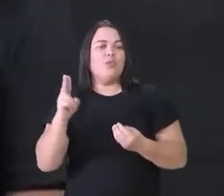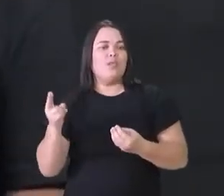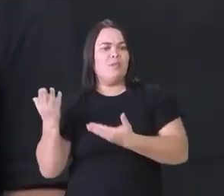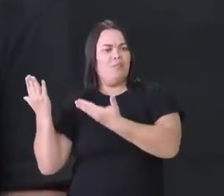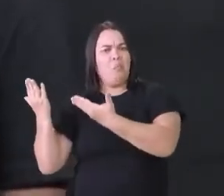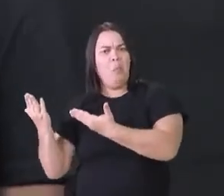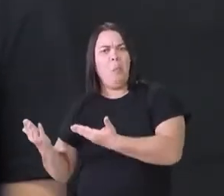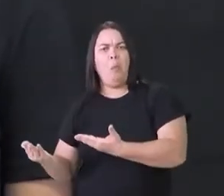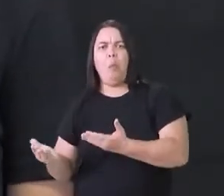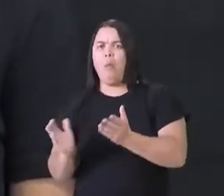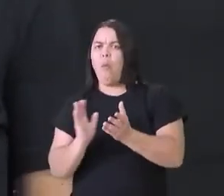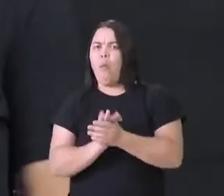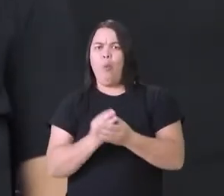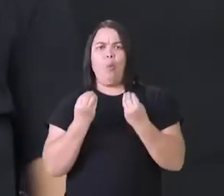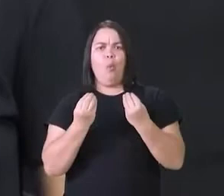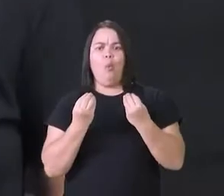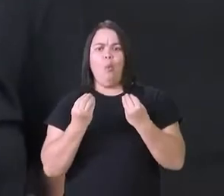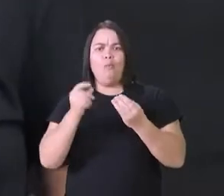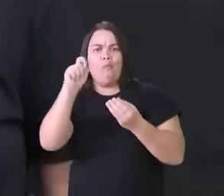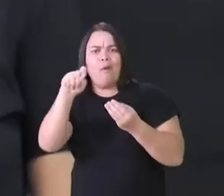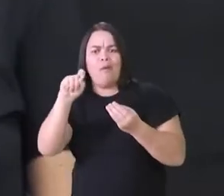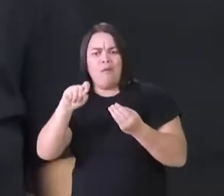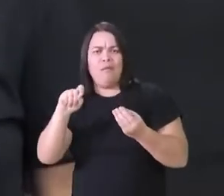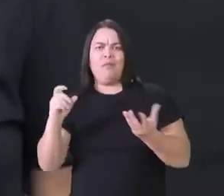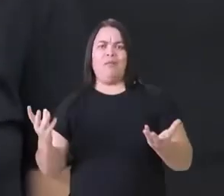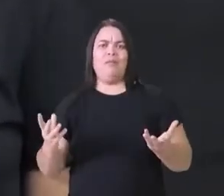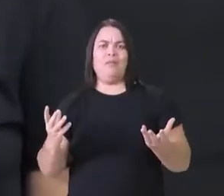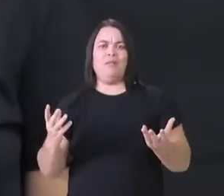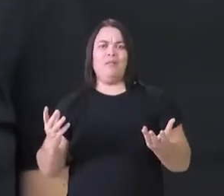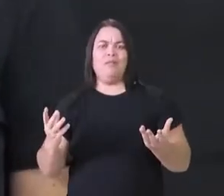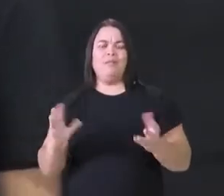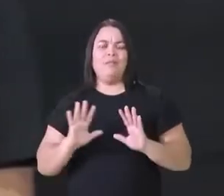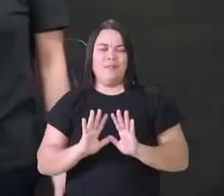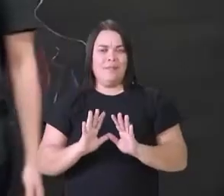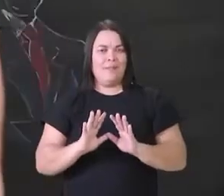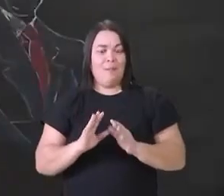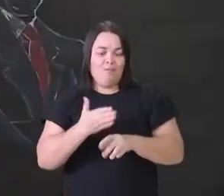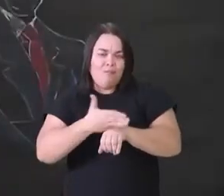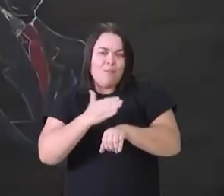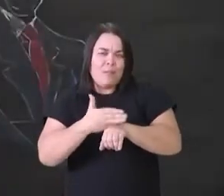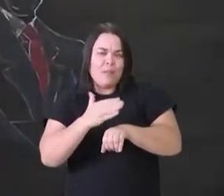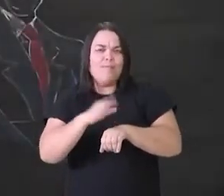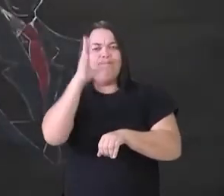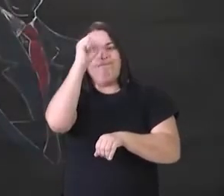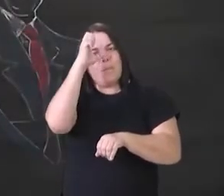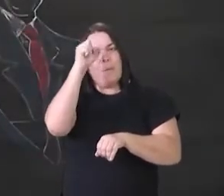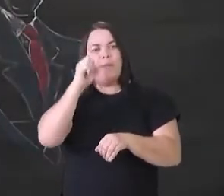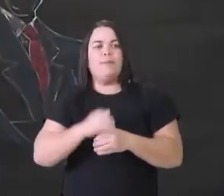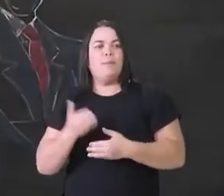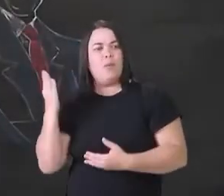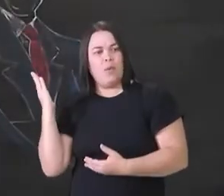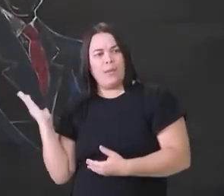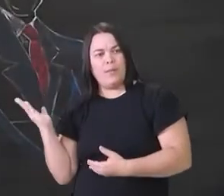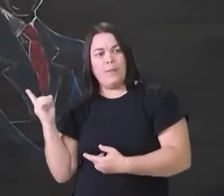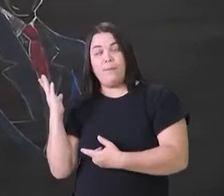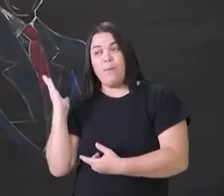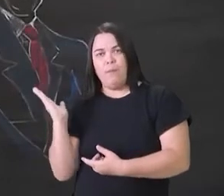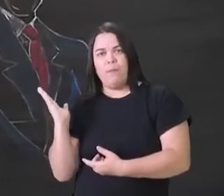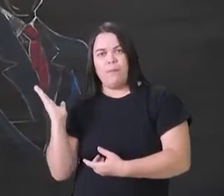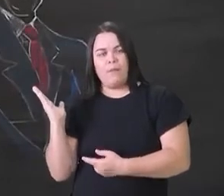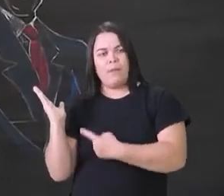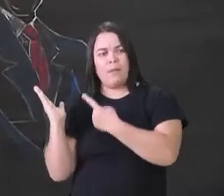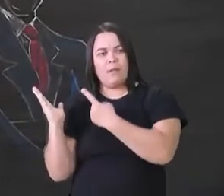covardia, você trouxe pra gente completar aqui, mas é claro, é aplicando que a gente vai aprender. Eu tenho aqui, ó, o that. O